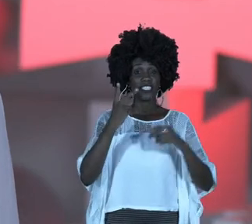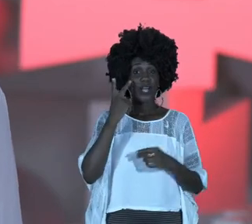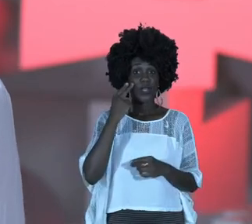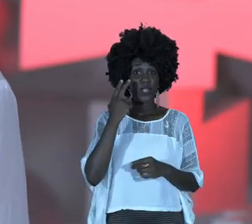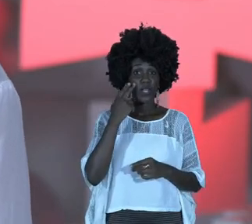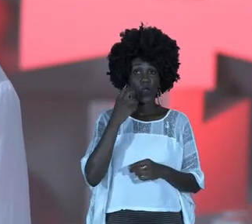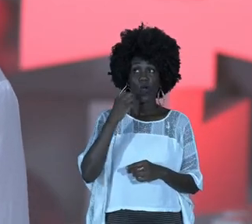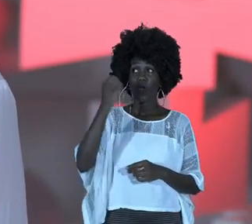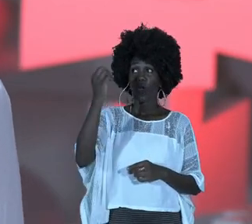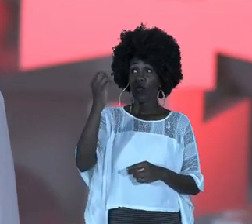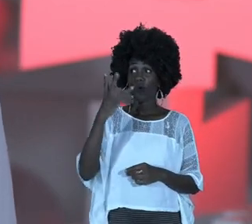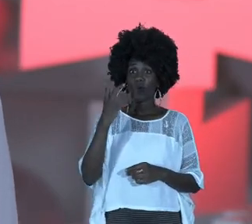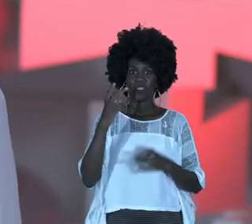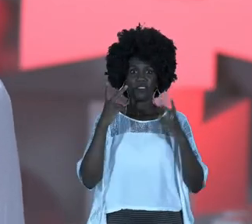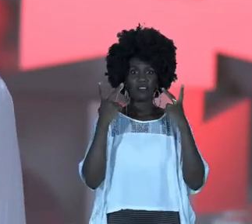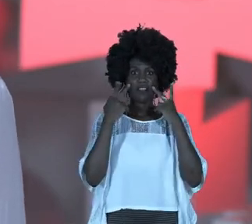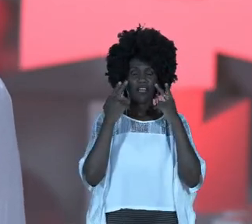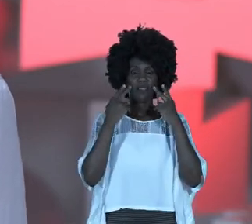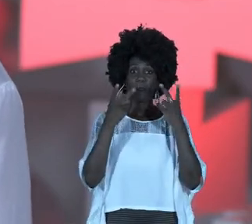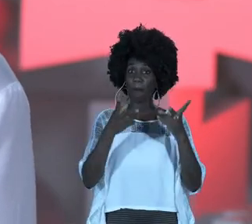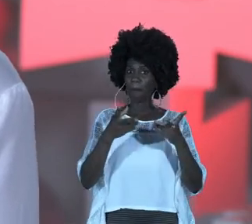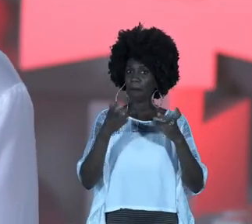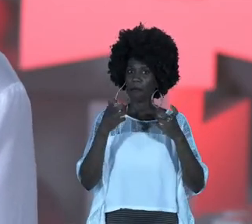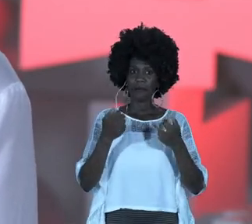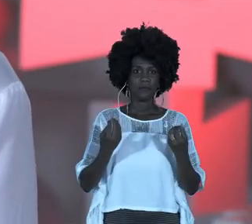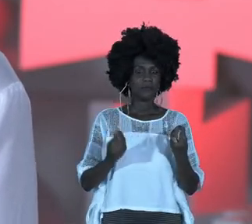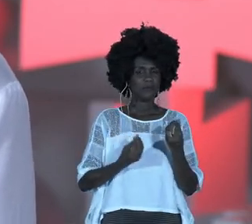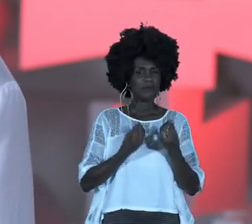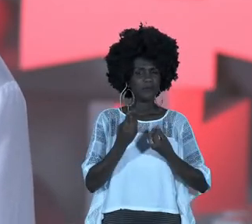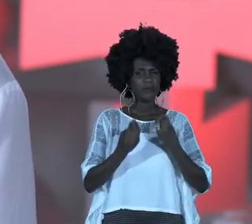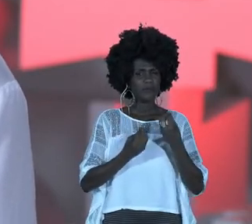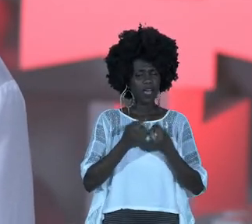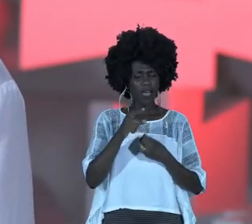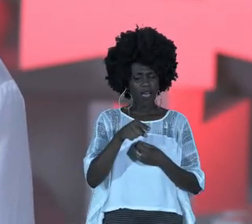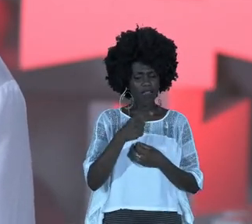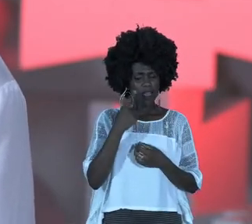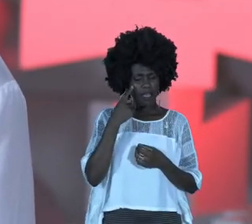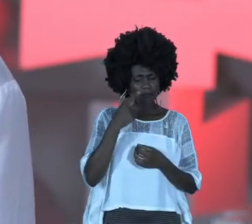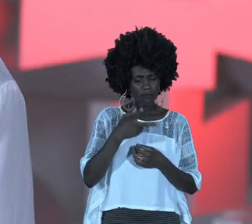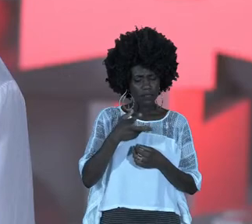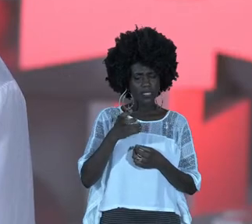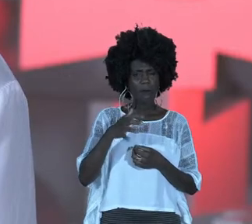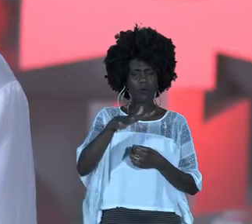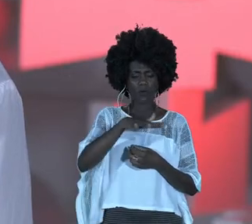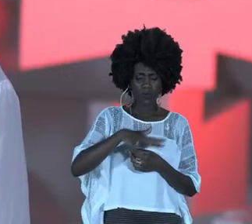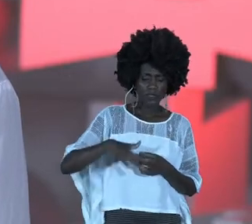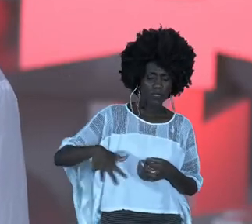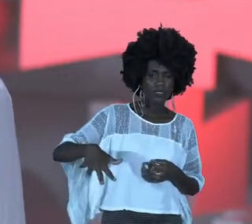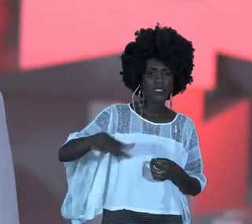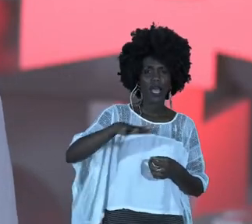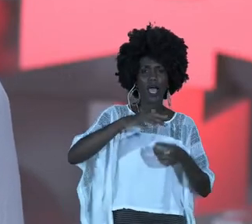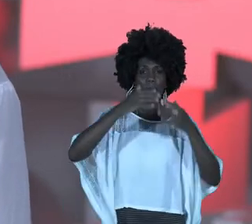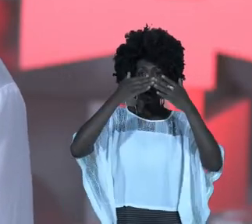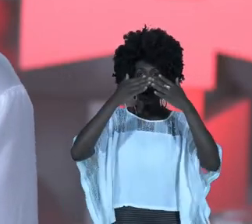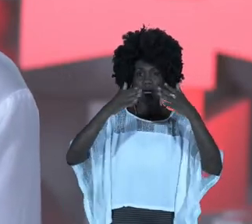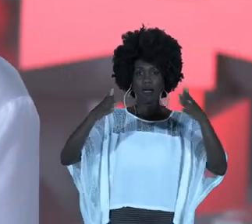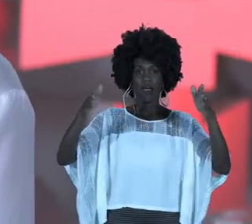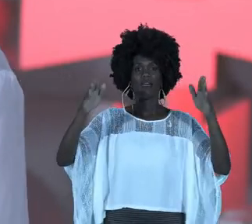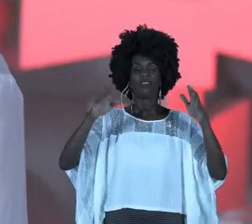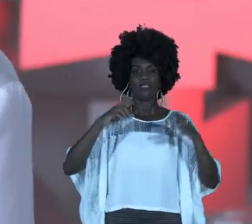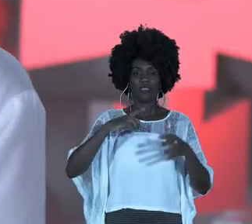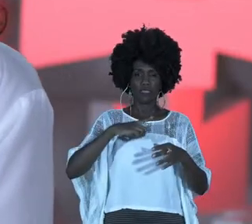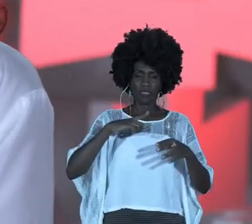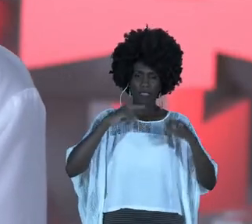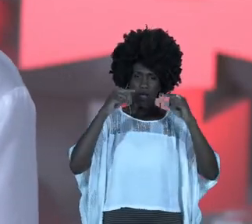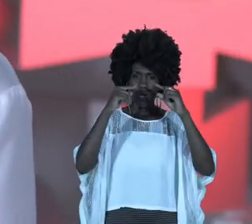iluminação natural. Como ele vê isso, né? Como ele buscou essa ideia espacial de abertura que tem tanto